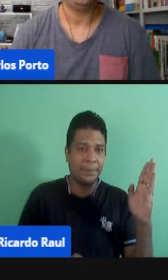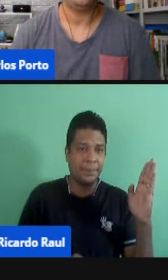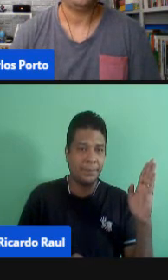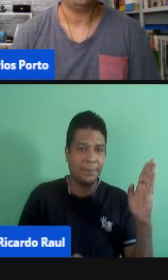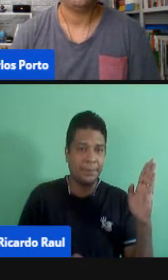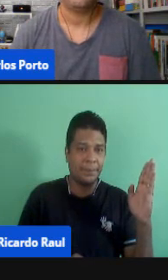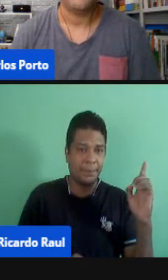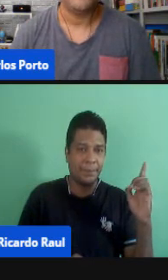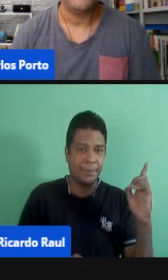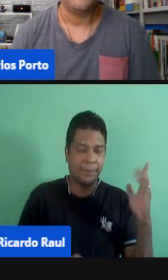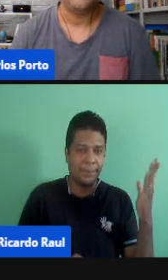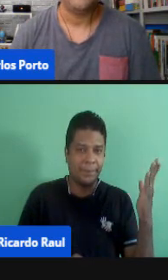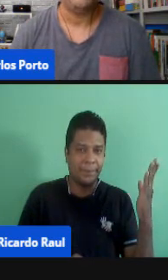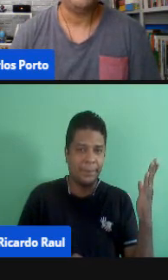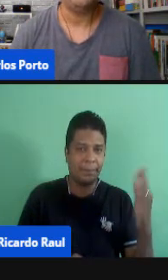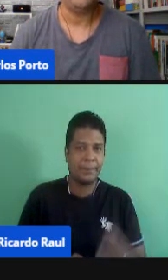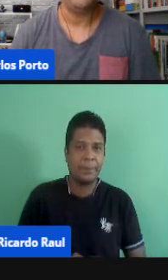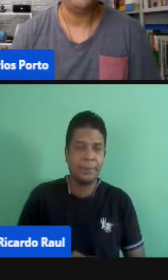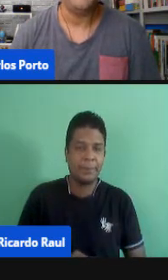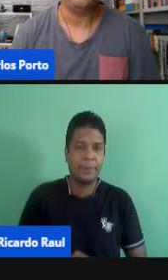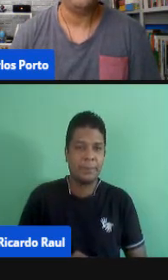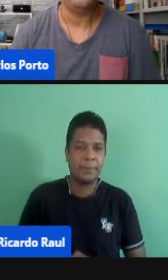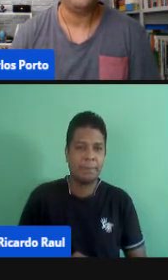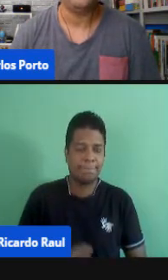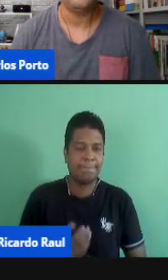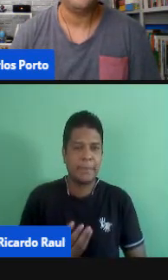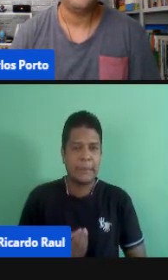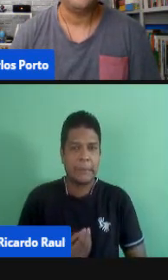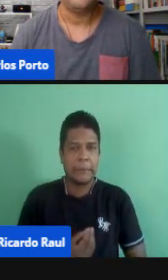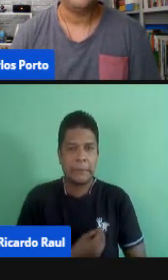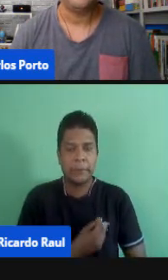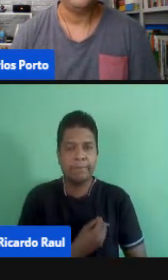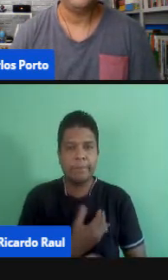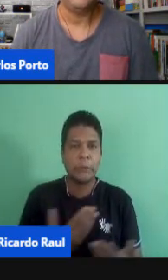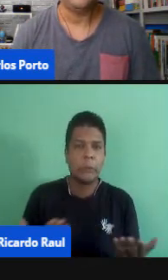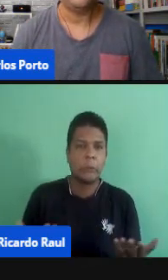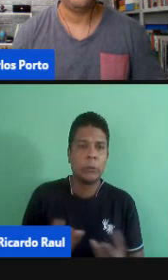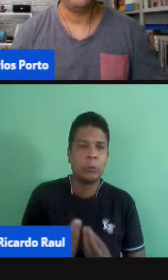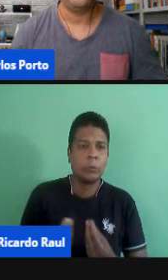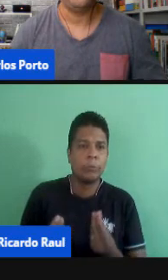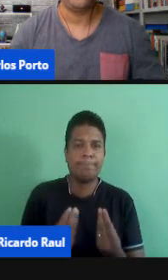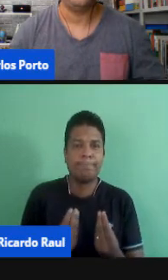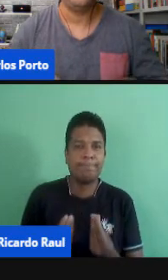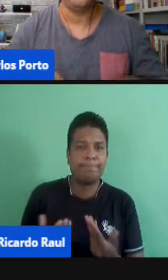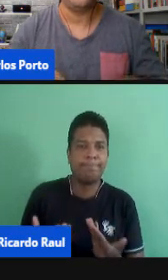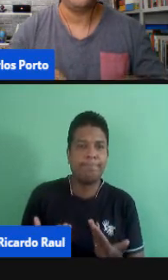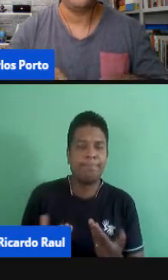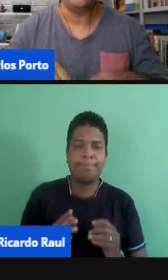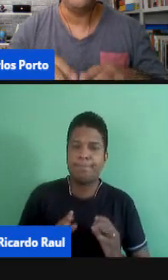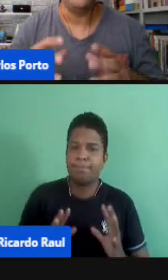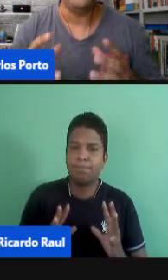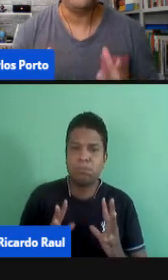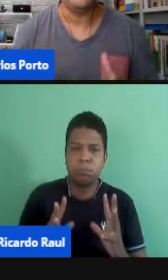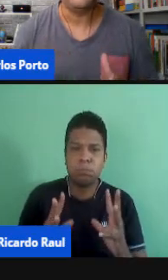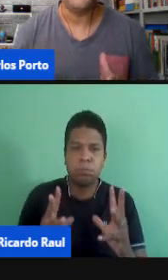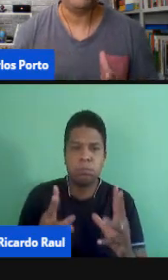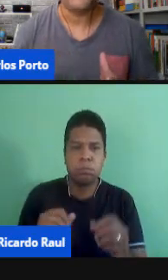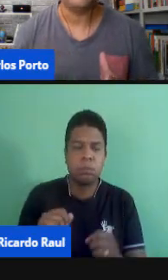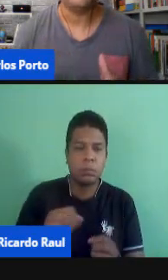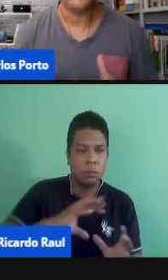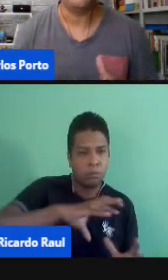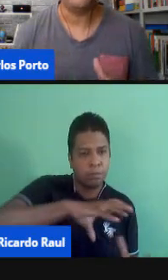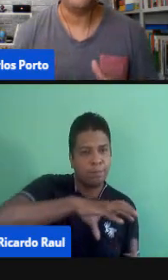Isso, muito bem. Nós vivemos em um momento em que todo o mundo